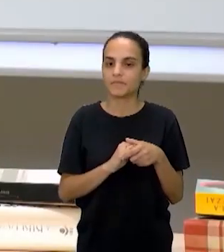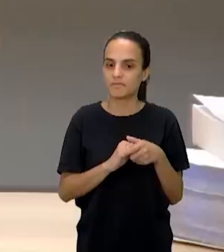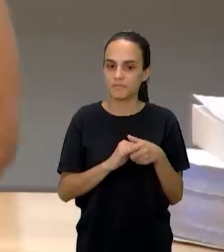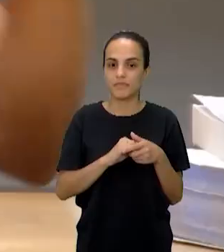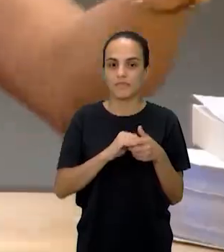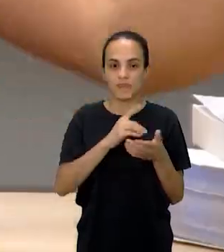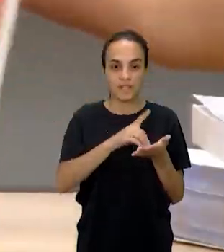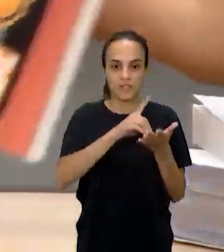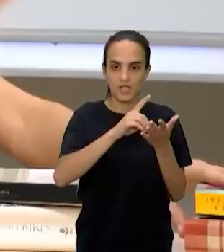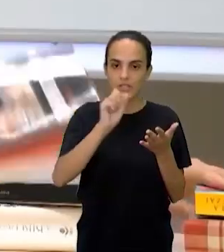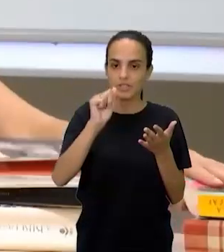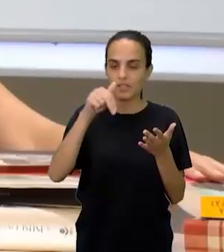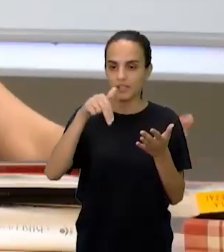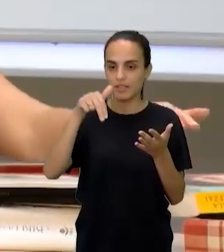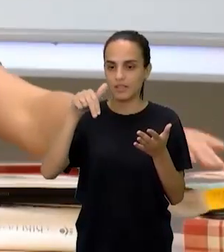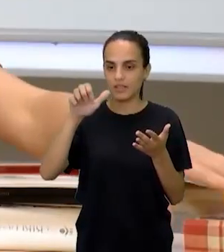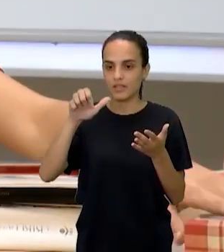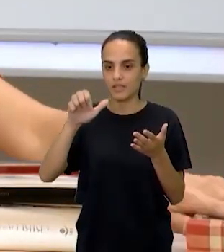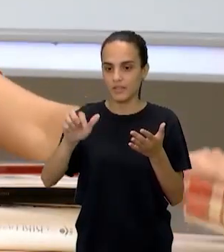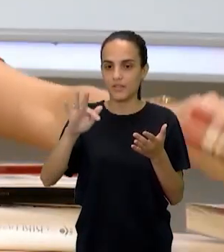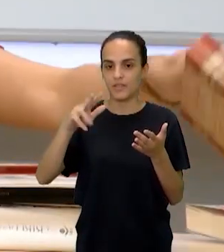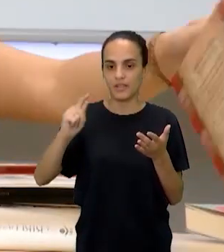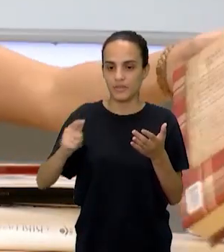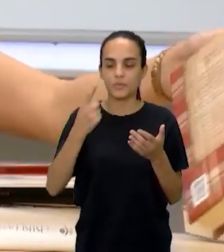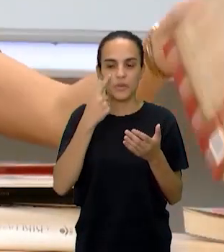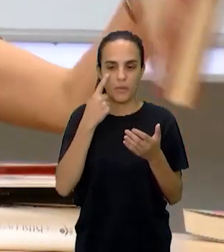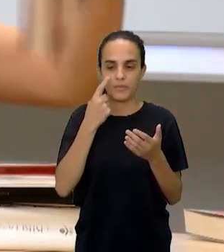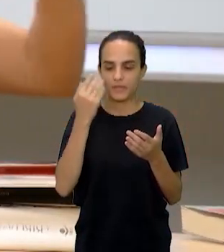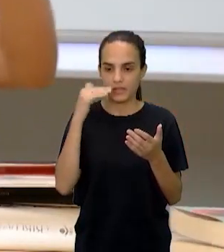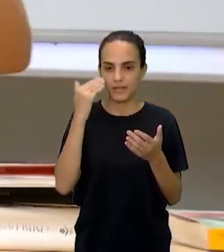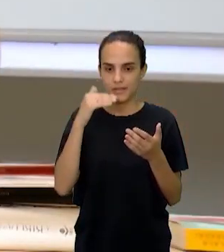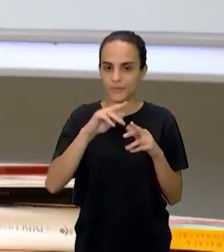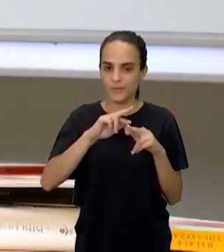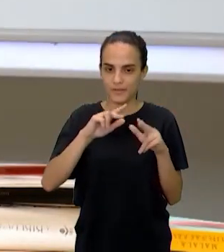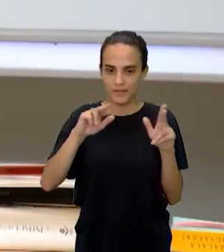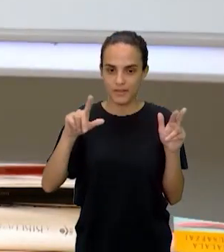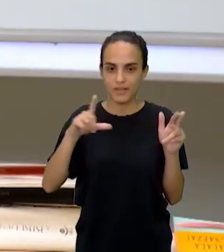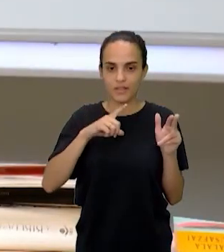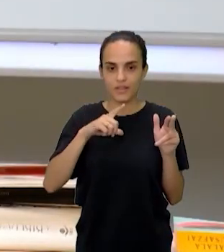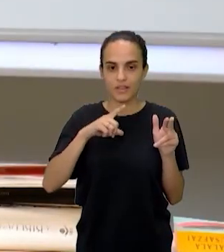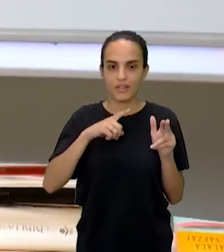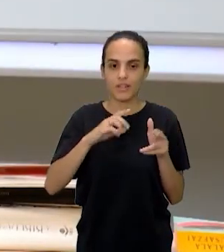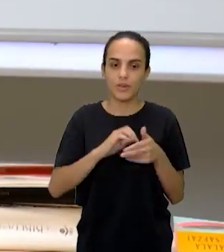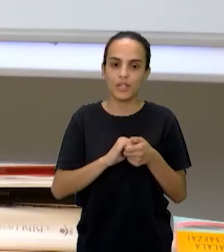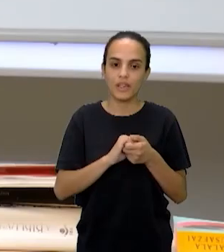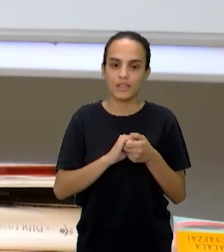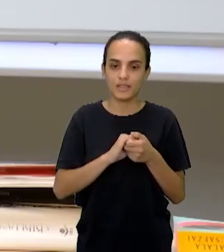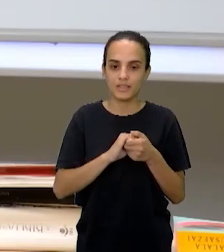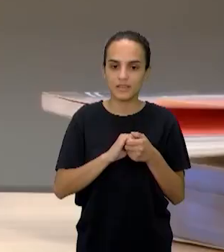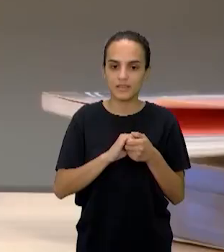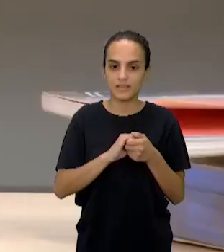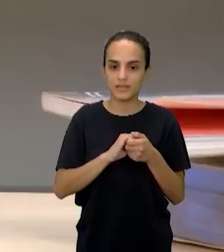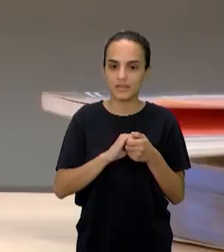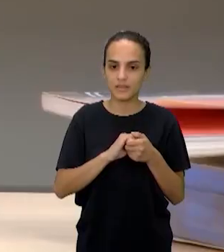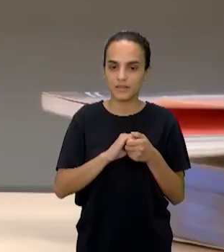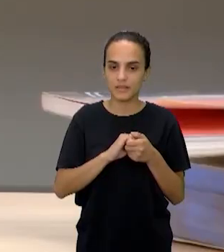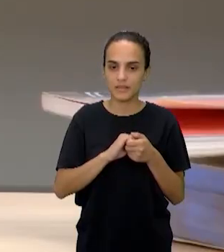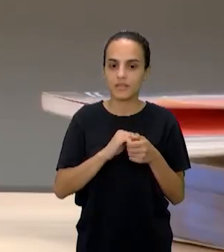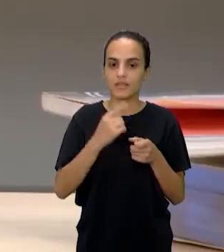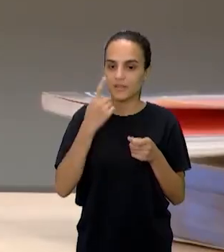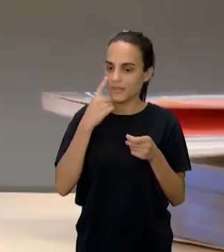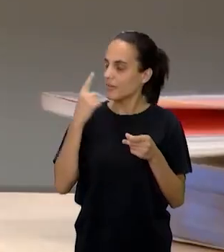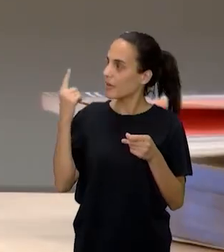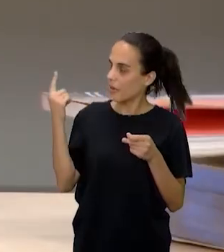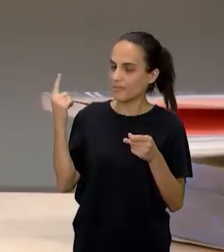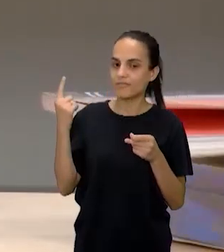Diário de Anne Frank. A gente tem outras publicações desse mês, só para vocês entenderem que são vários tipos de publicações, uma das publicações, essa que já é